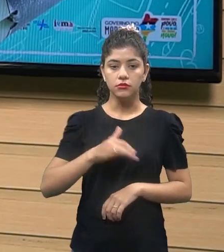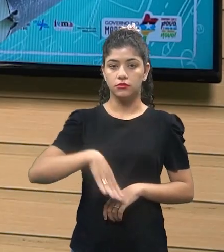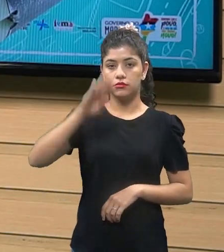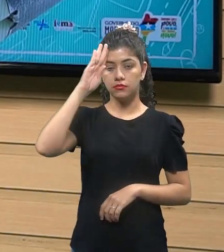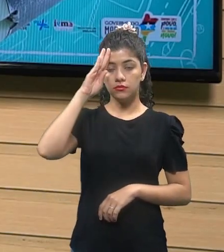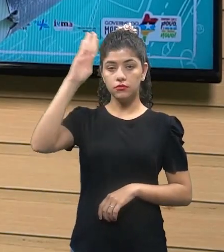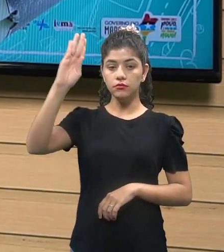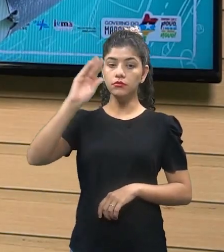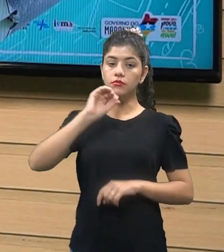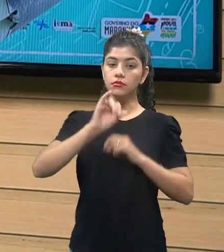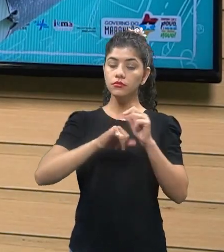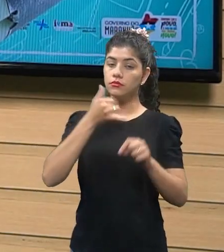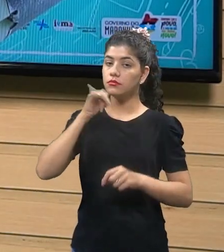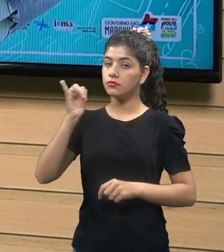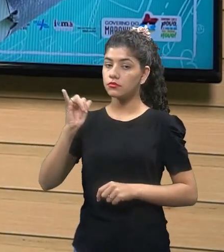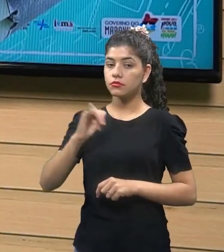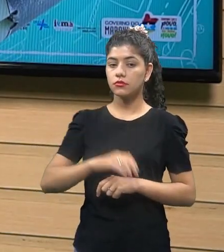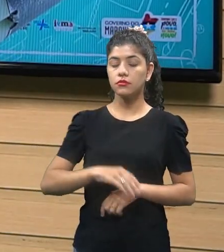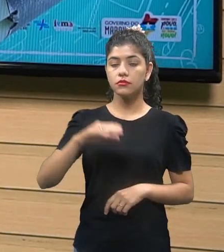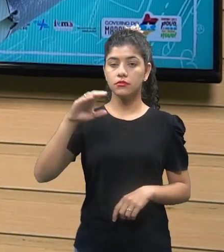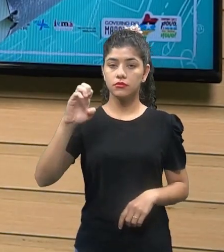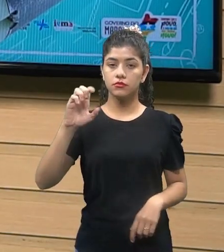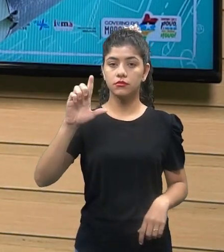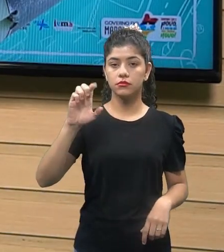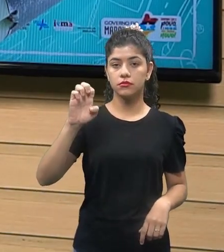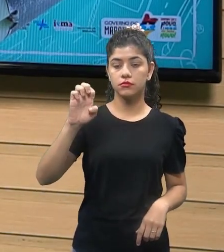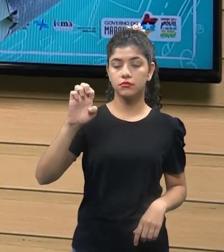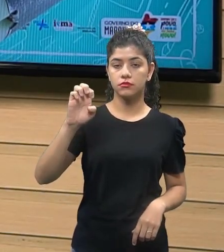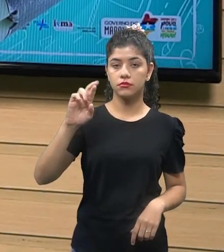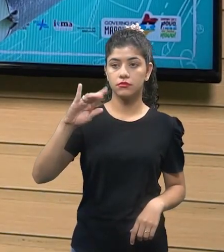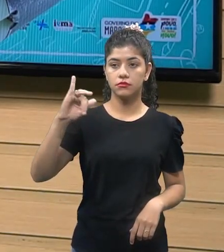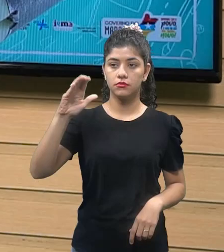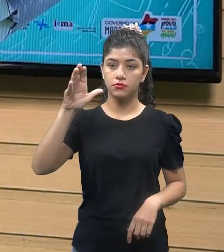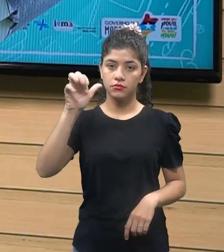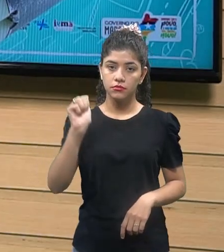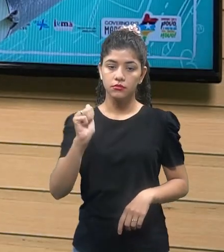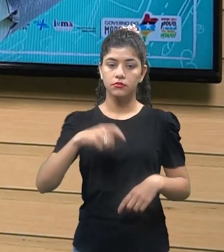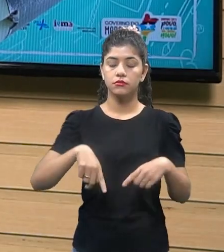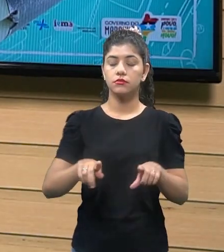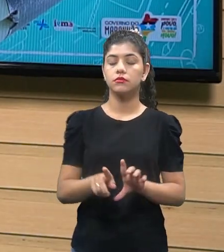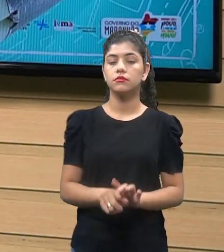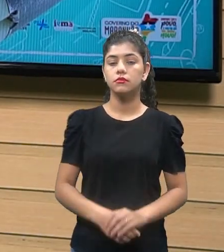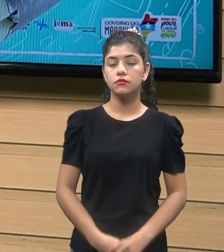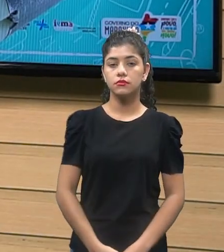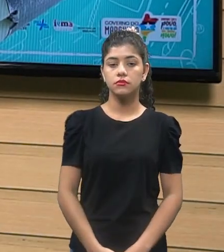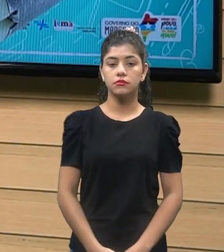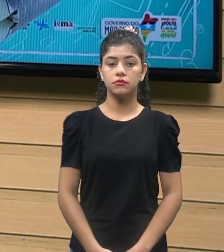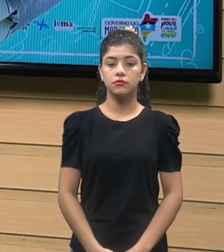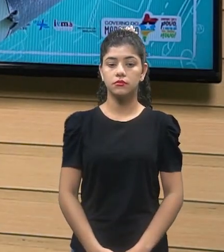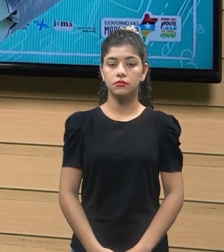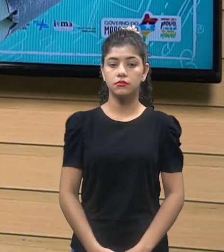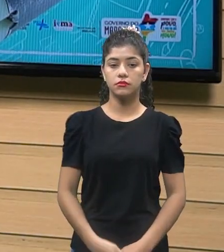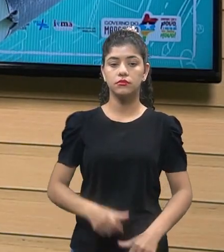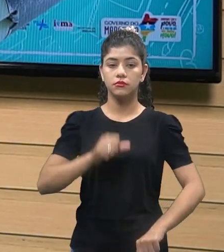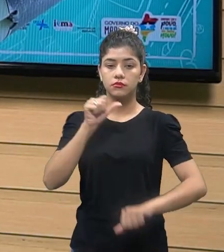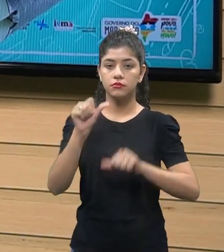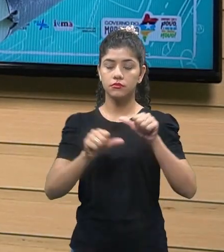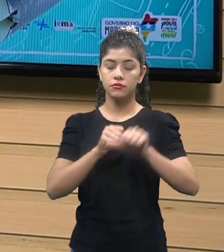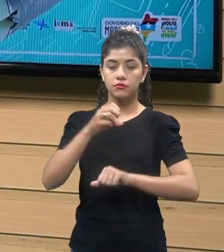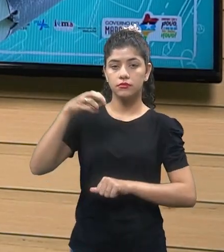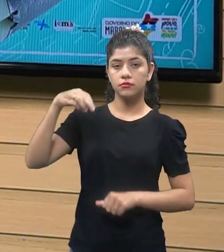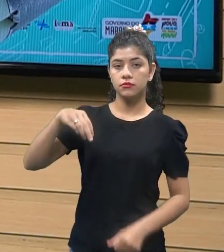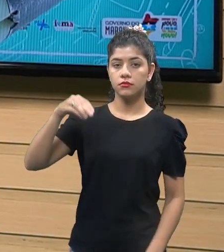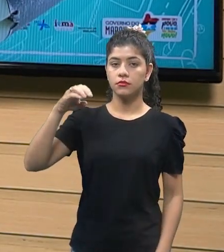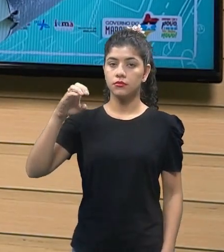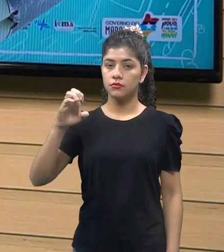principalmente de energia elétrica, mas não somente de energia elétrica, mas principalmente de energia elétrica em energia mecânica,